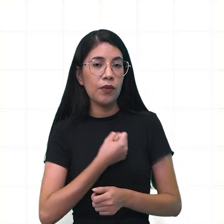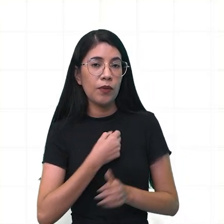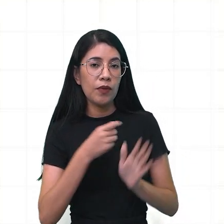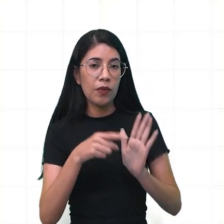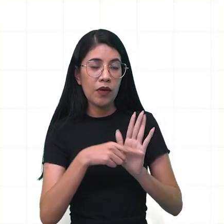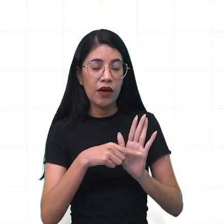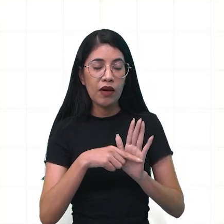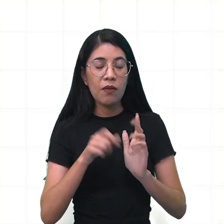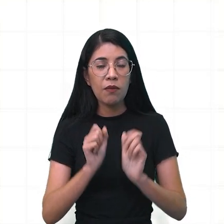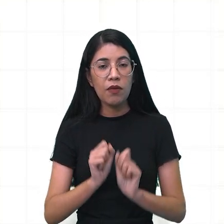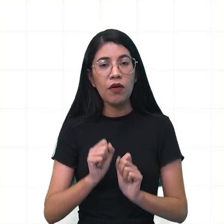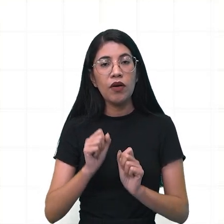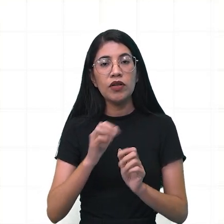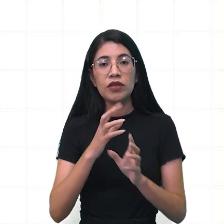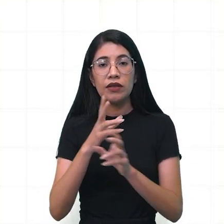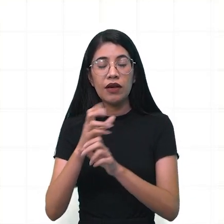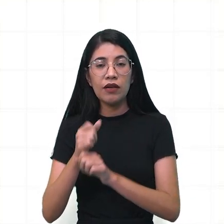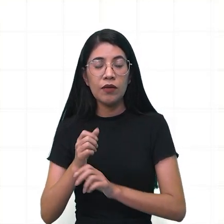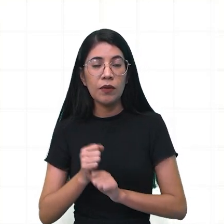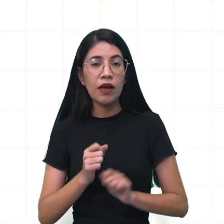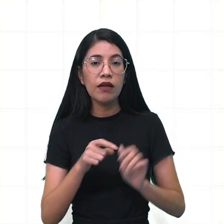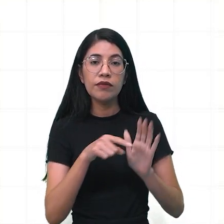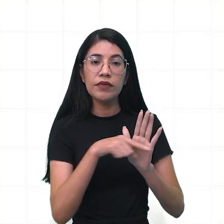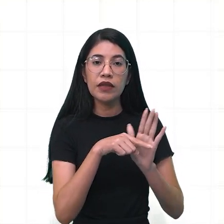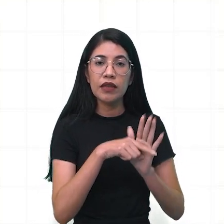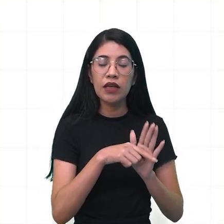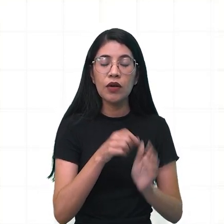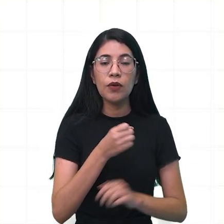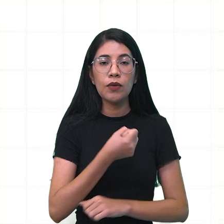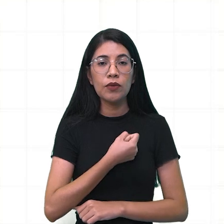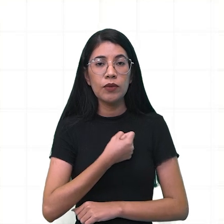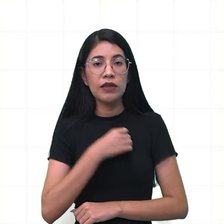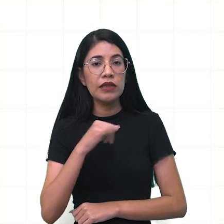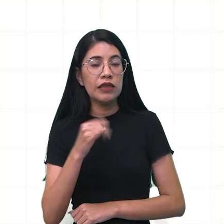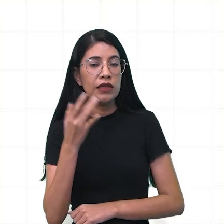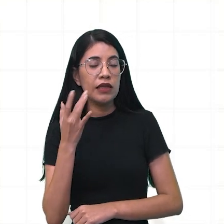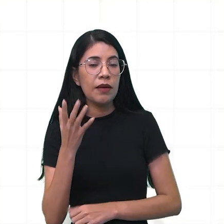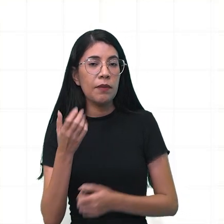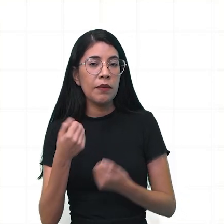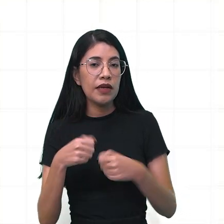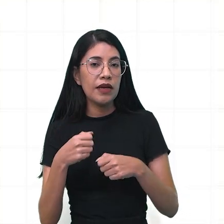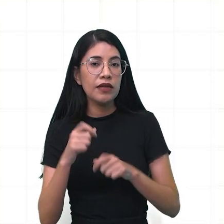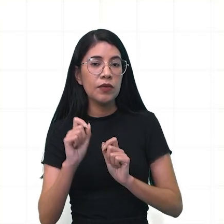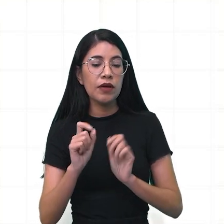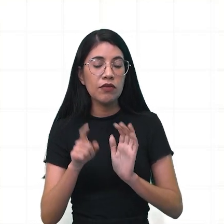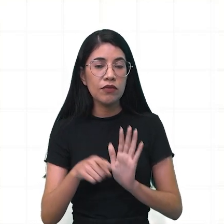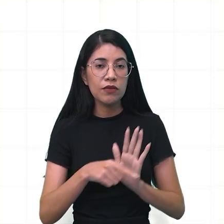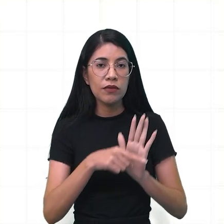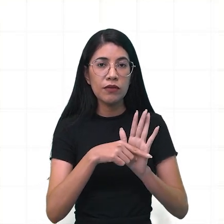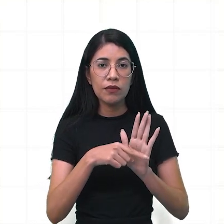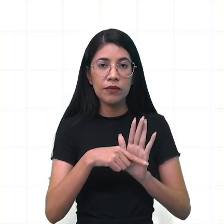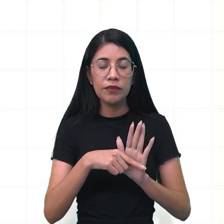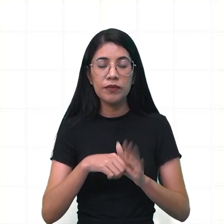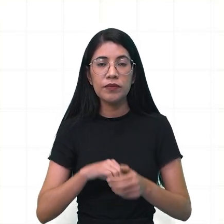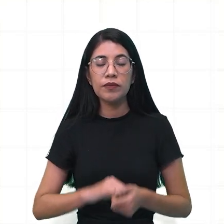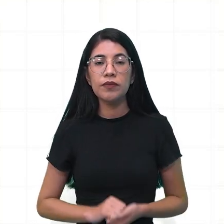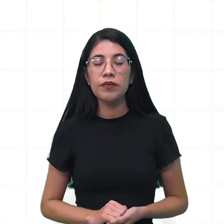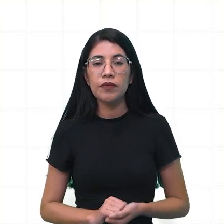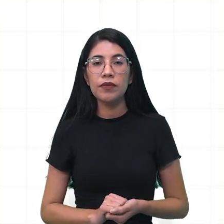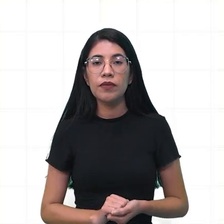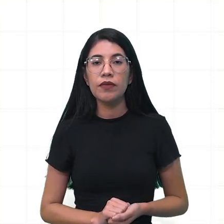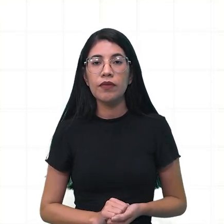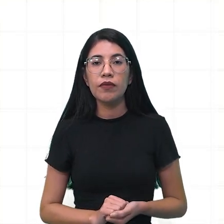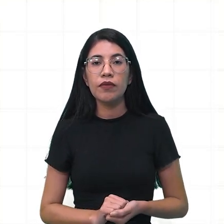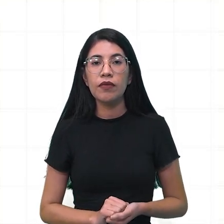calcular a diferença entre dois números mesmo quando precisamos subtrair o eh